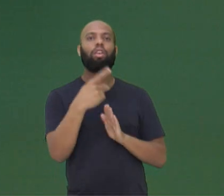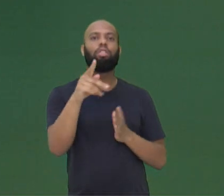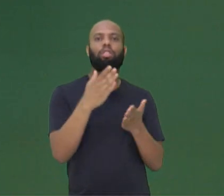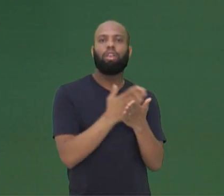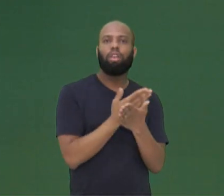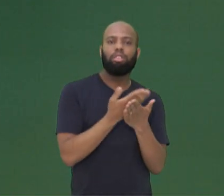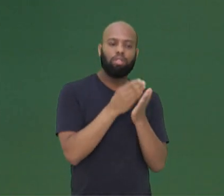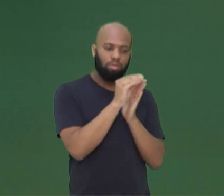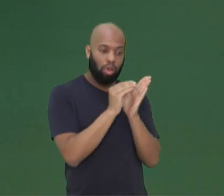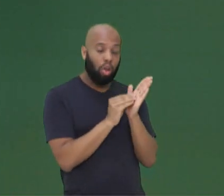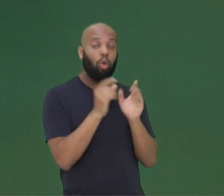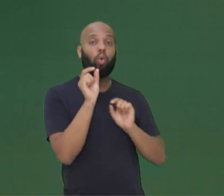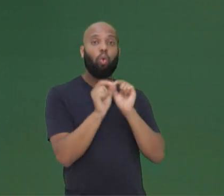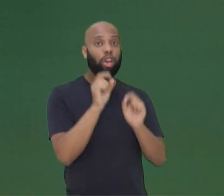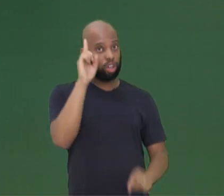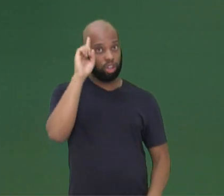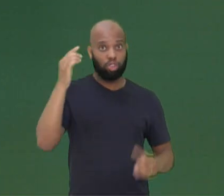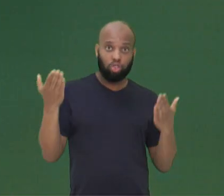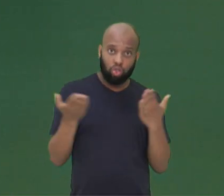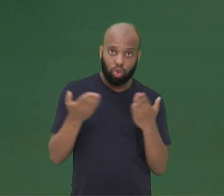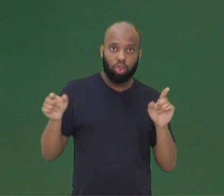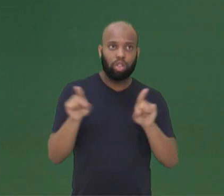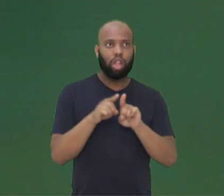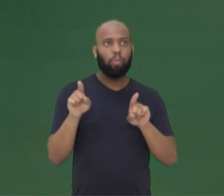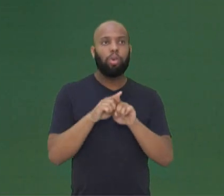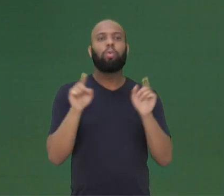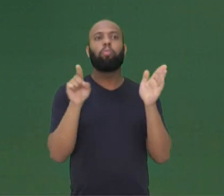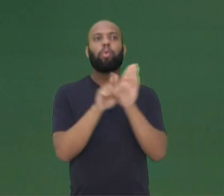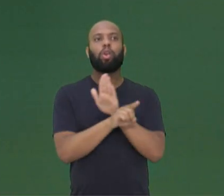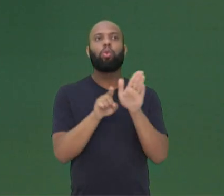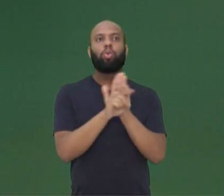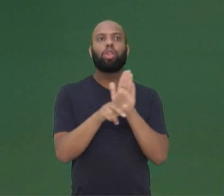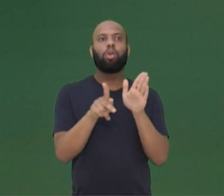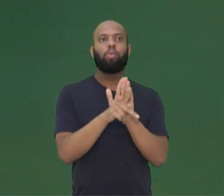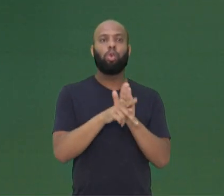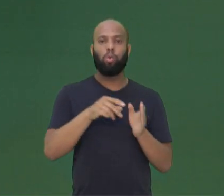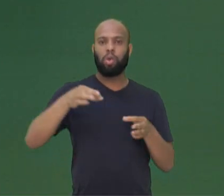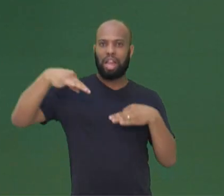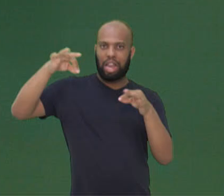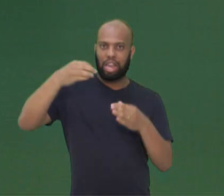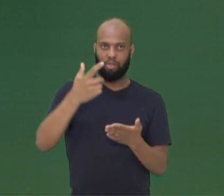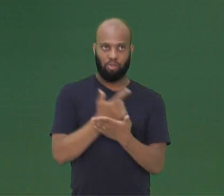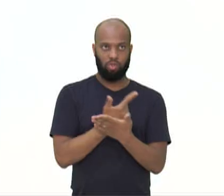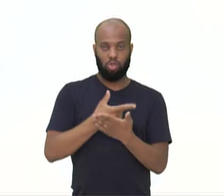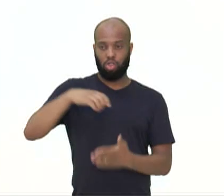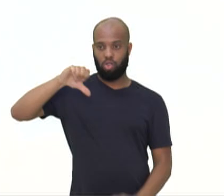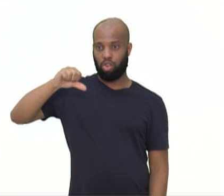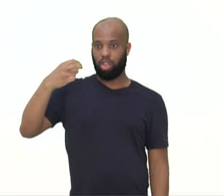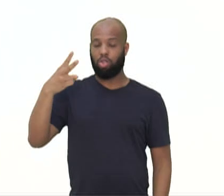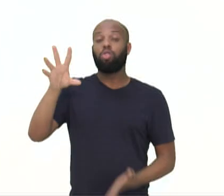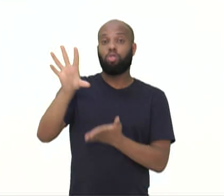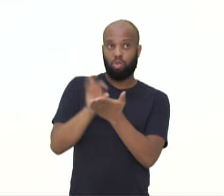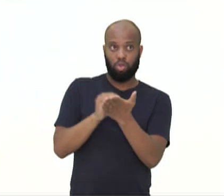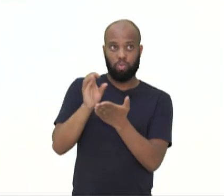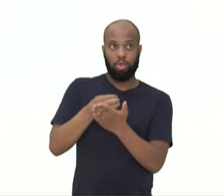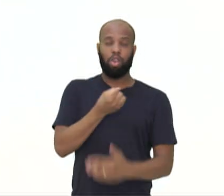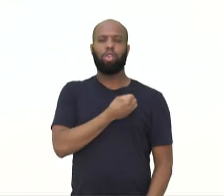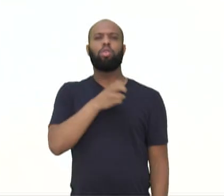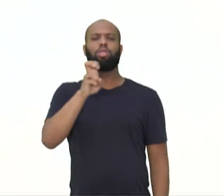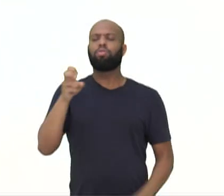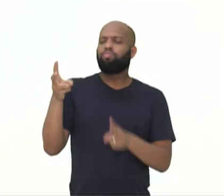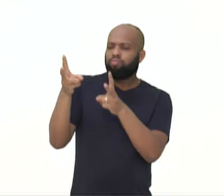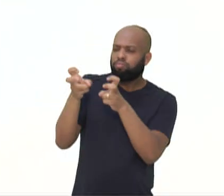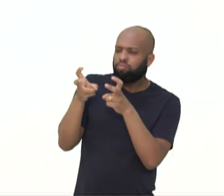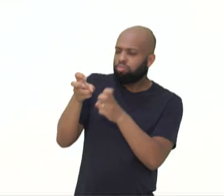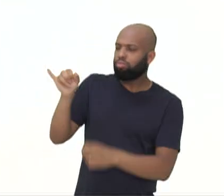vai colocar a data de hoje, vai colocar que o exercício é da página 92 e copiar. Número 5. Observe a